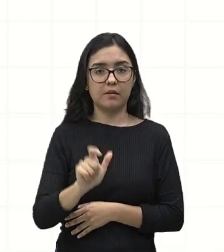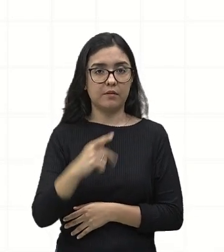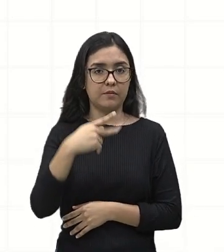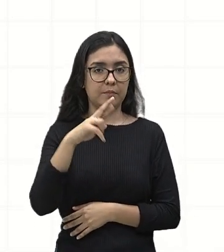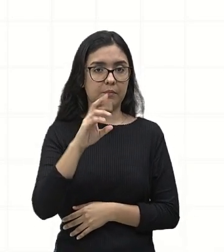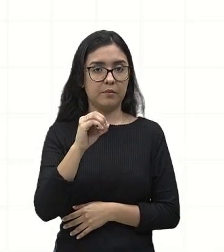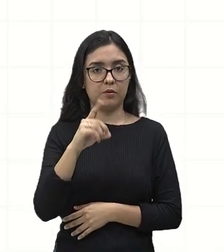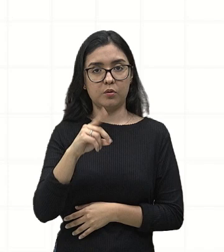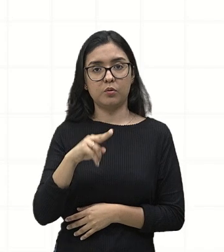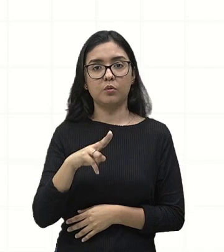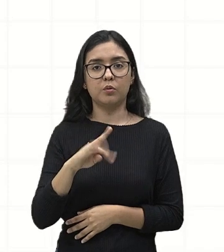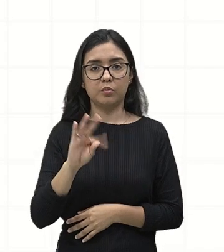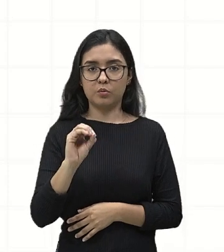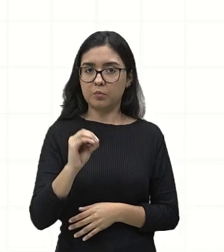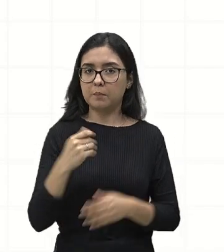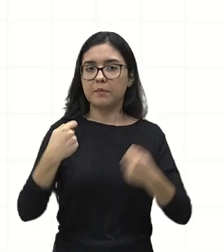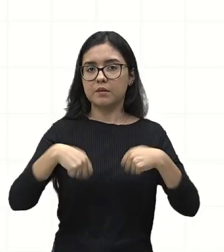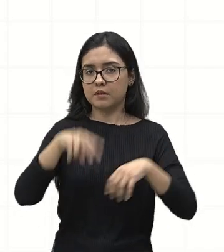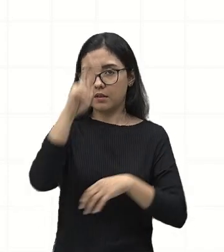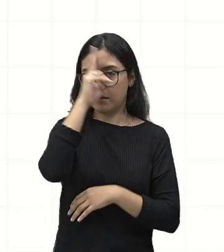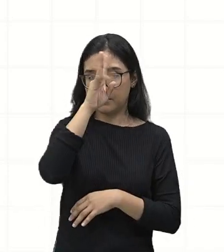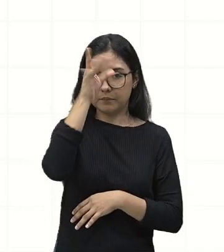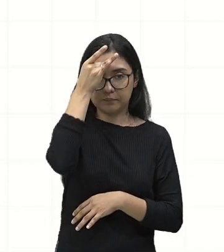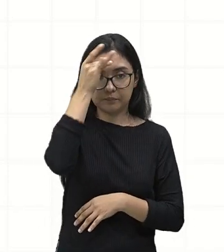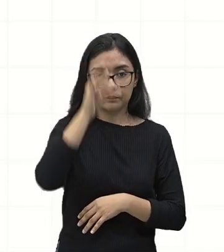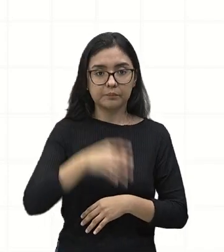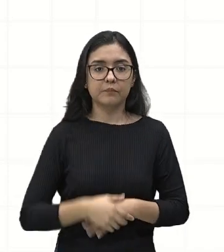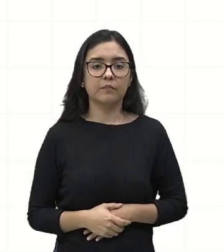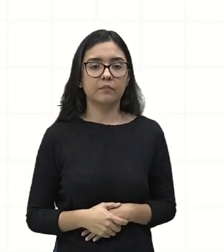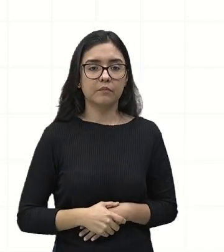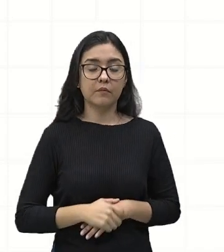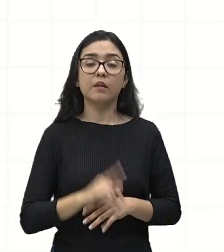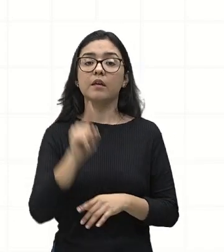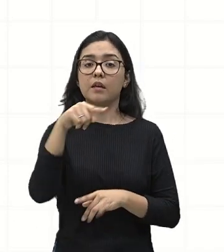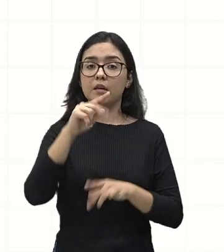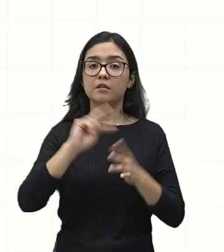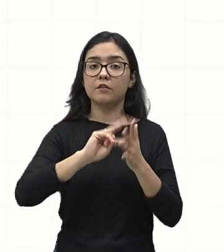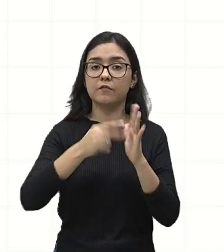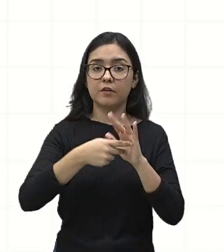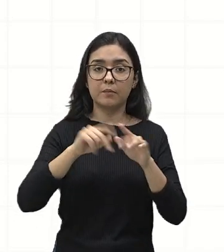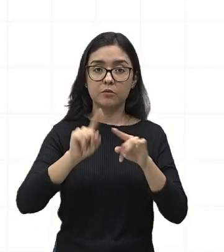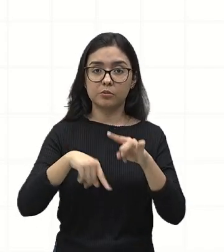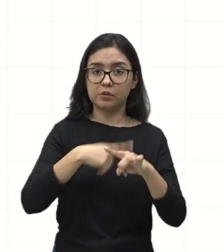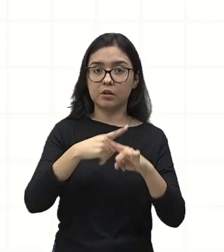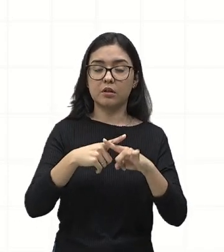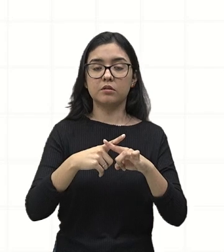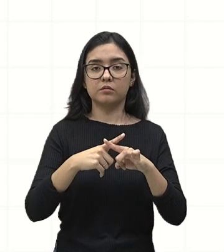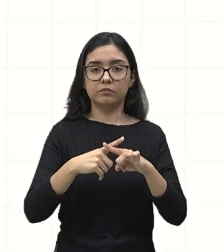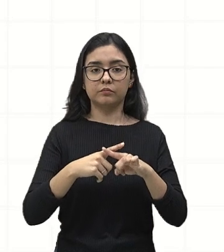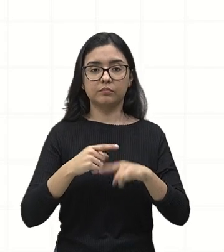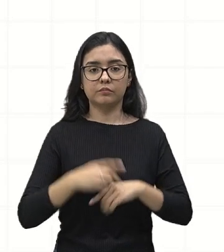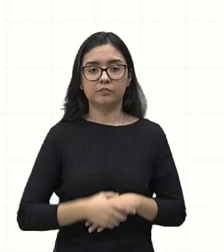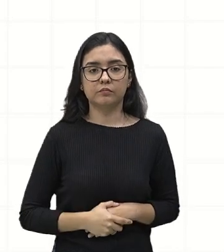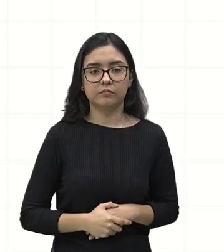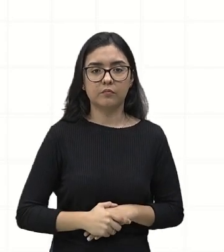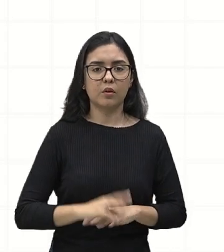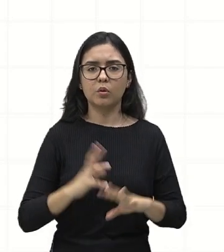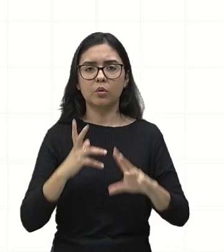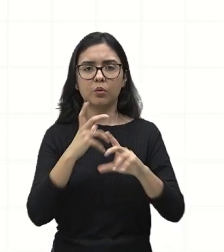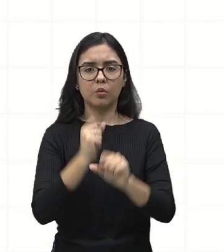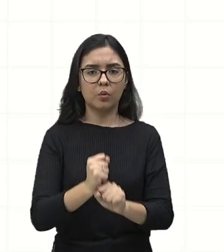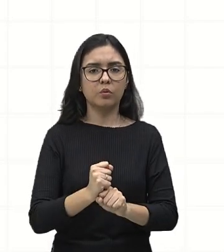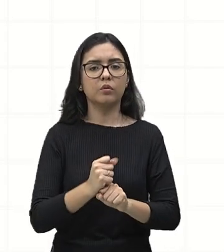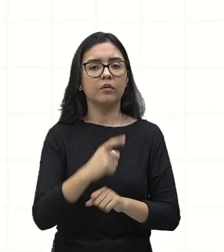quando vai lembrar sempre, né, a multiplicação. tá? Não que todo problema que vai estar escrito